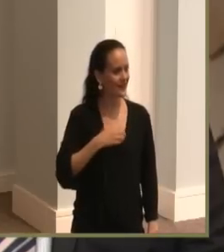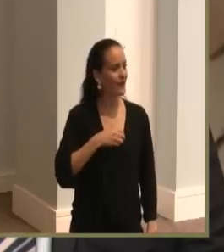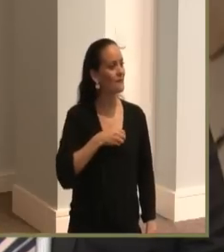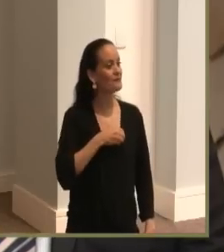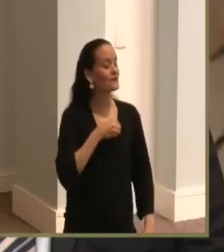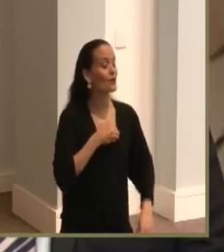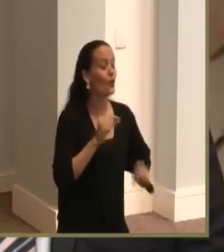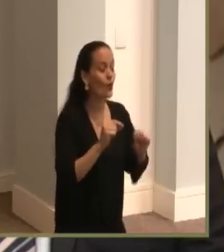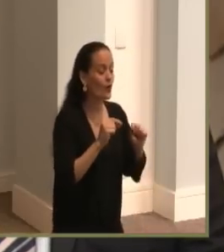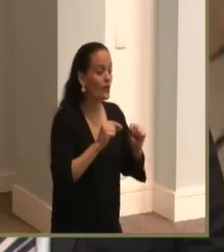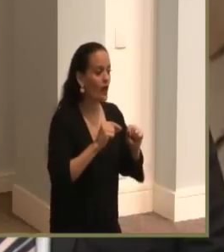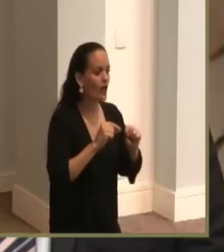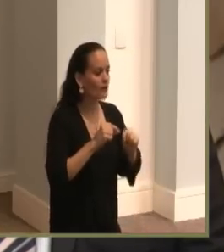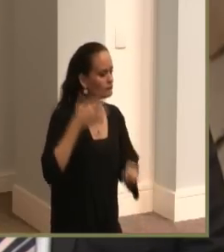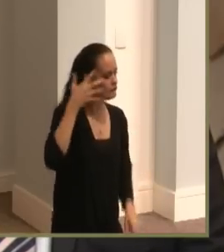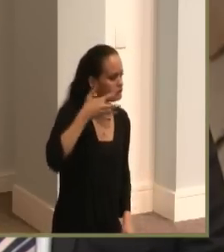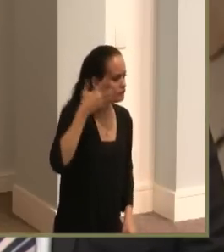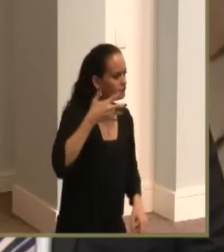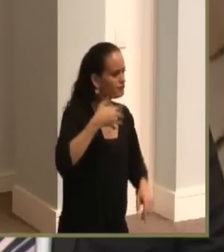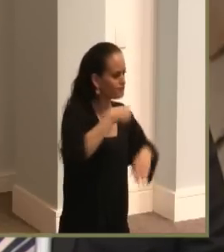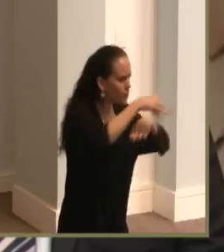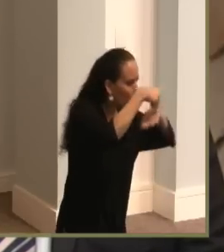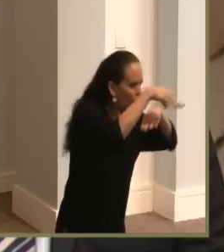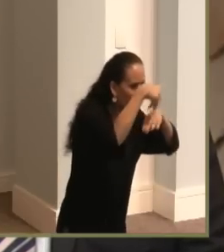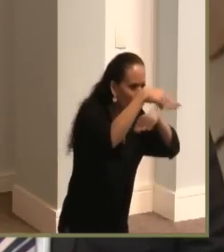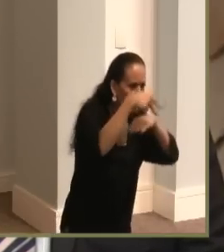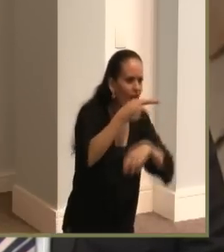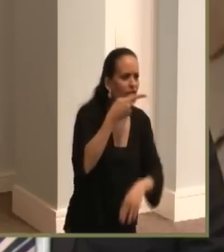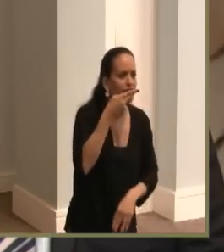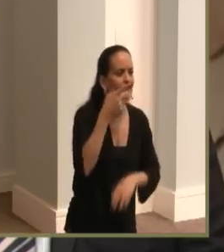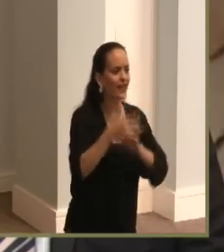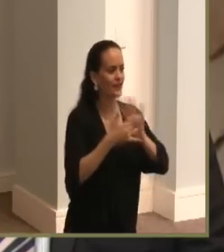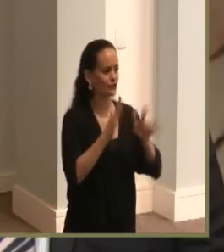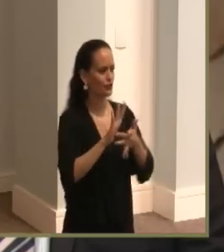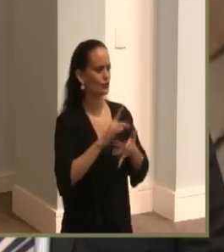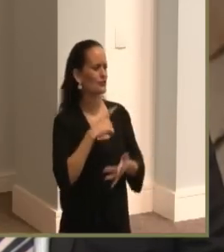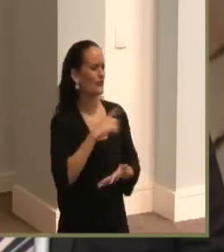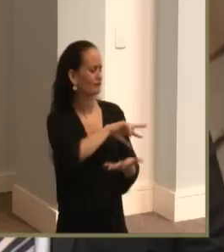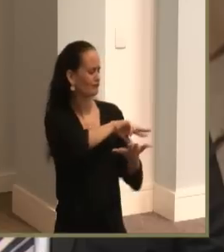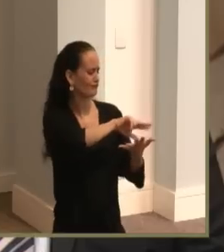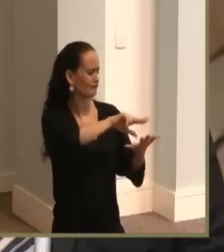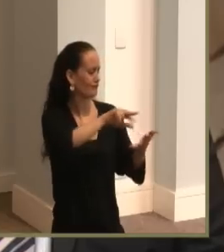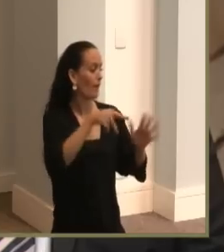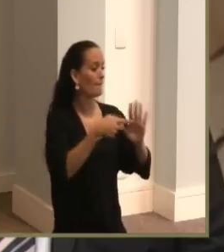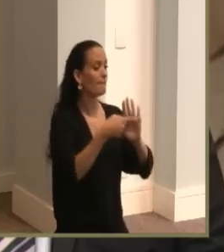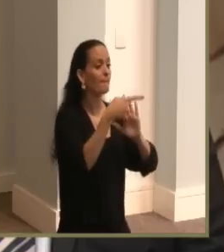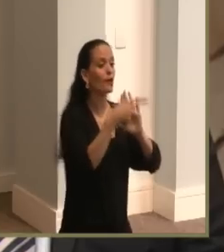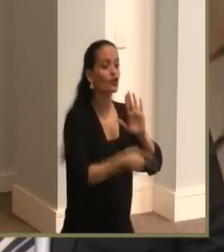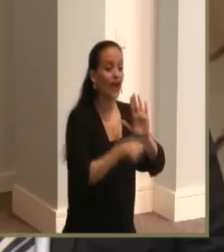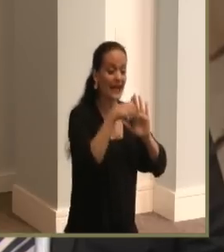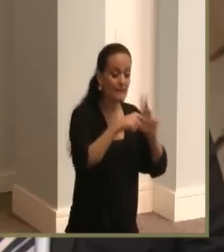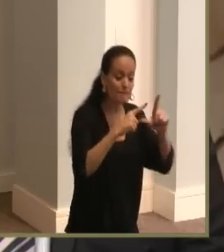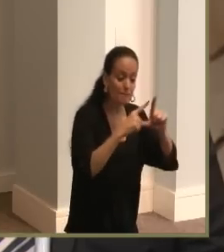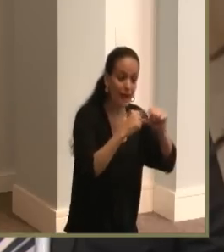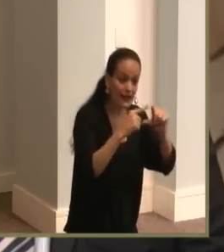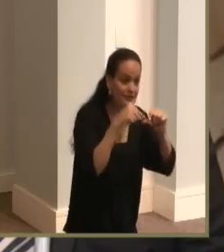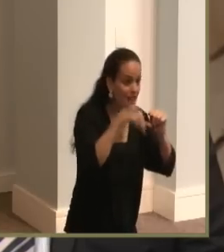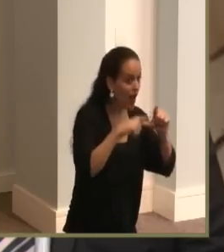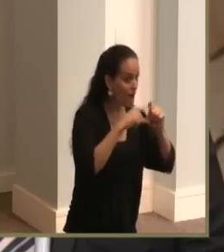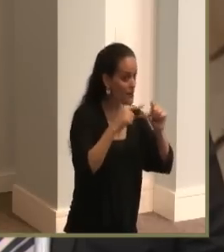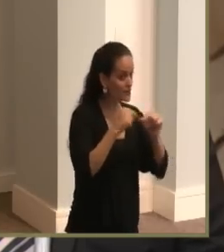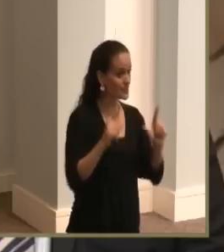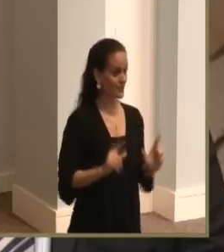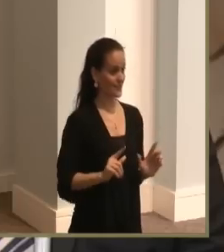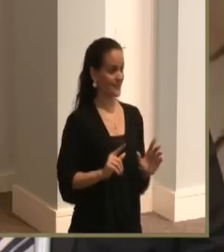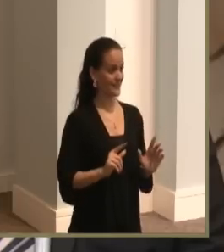o Evangelho. Portanto, teremos informações sobre os projetos missionários da Memorial aqui no campus de Brasília. No campus